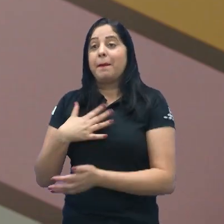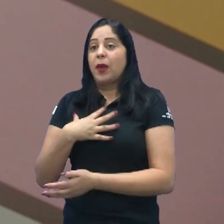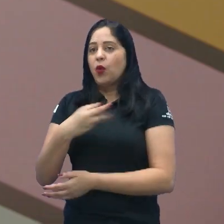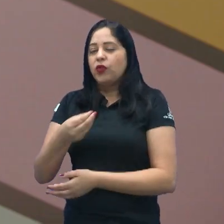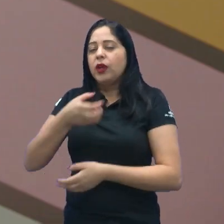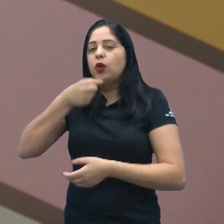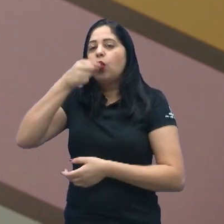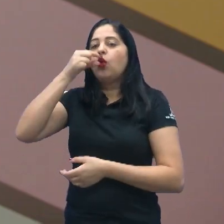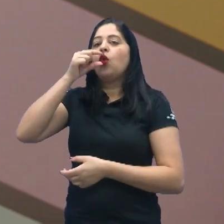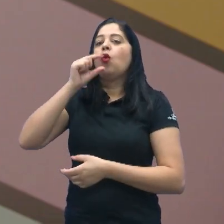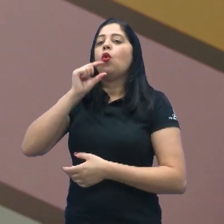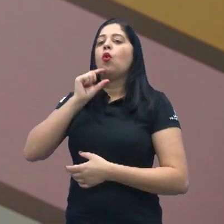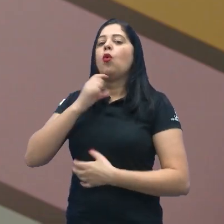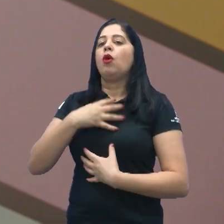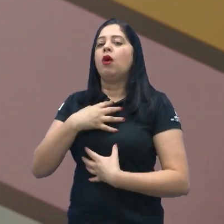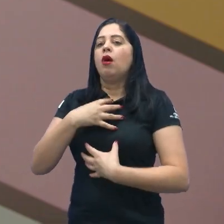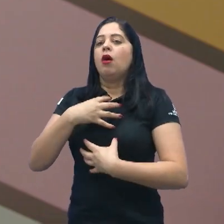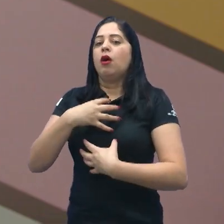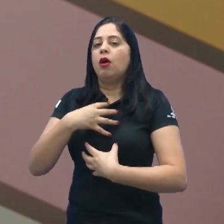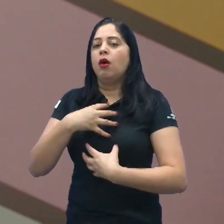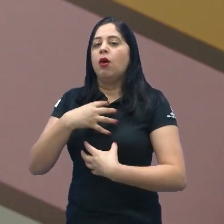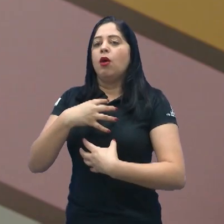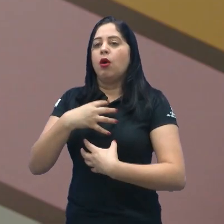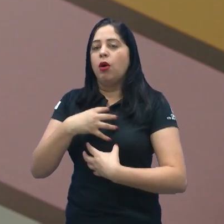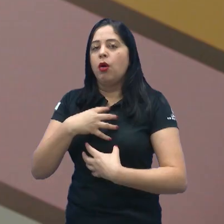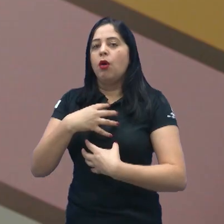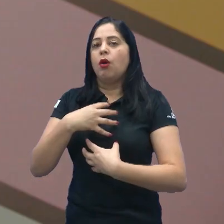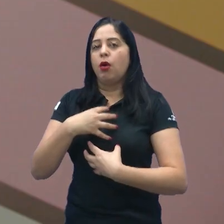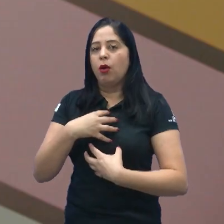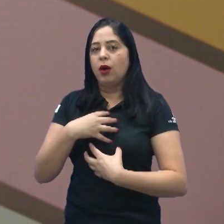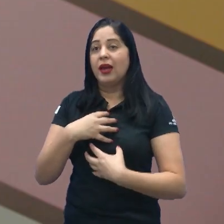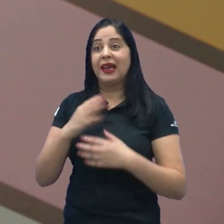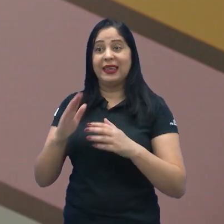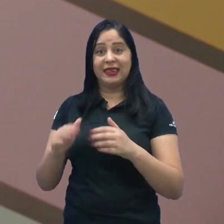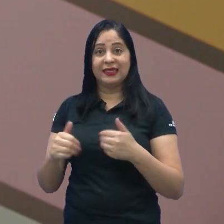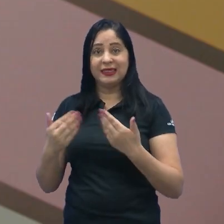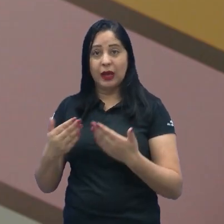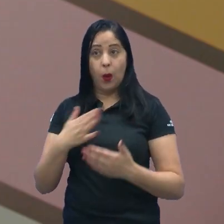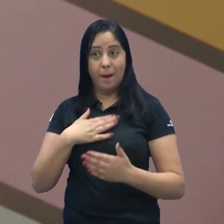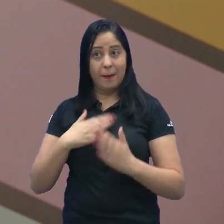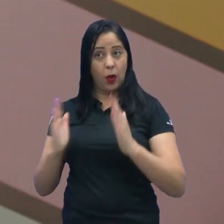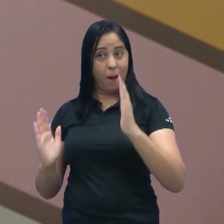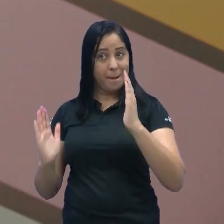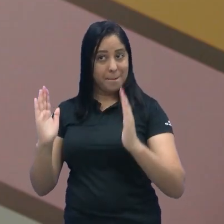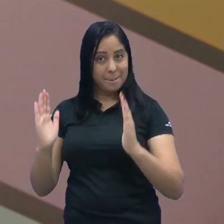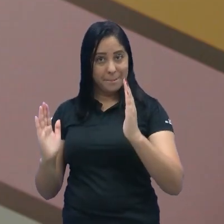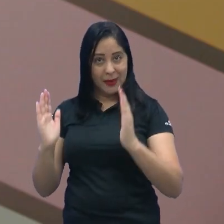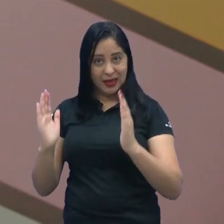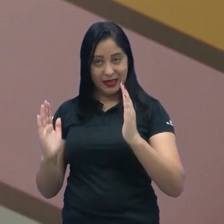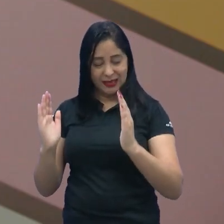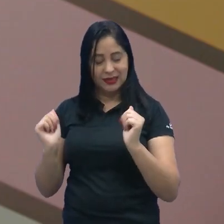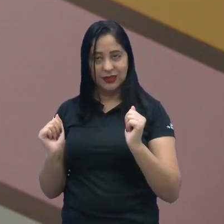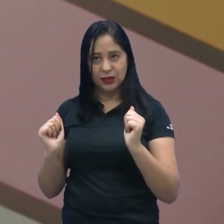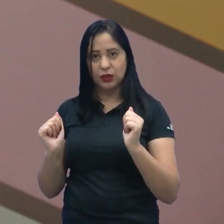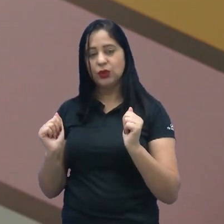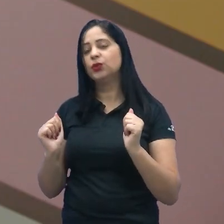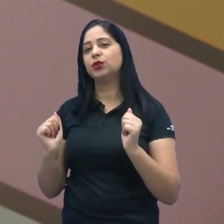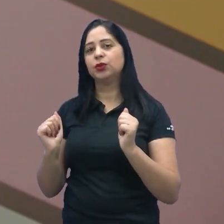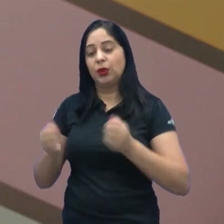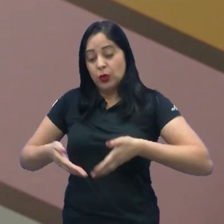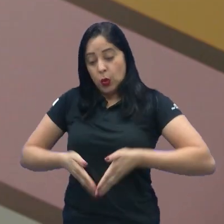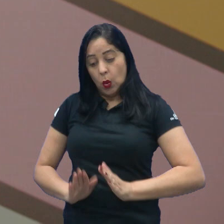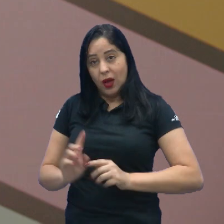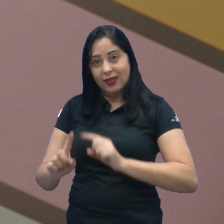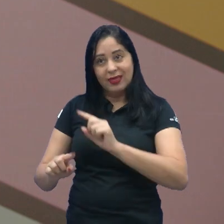entubadinho, né. Então, assim, eu passei por um puerpério muito complicado, porque o puerpério por si só já